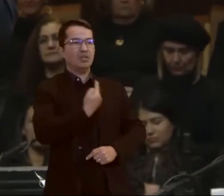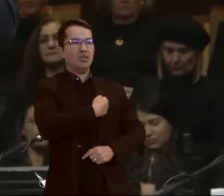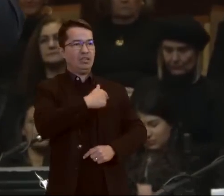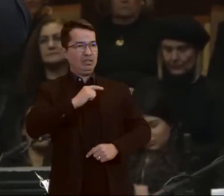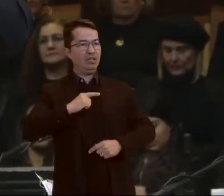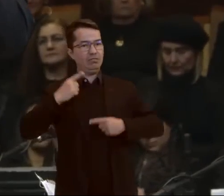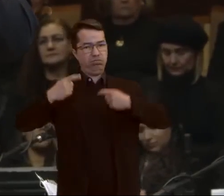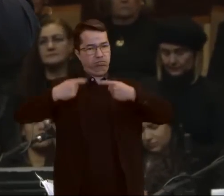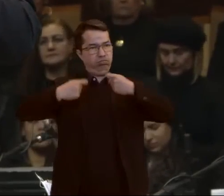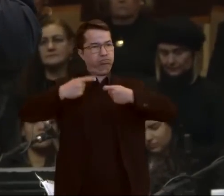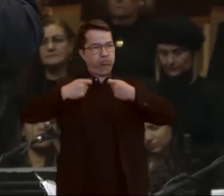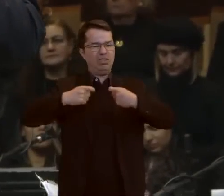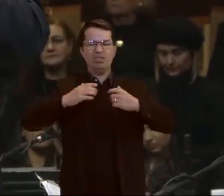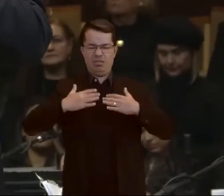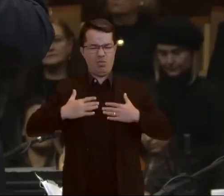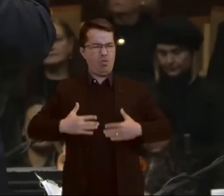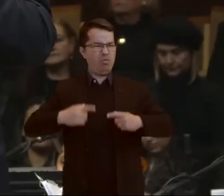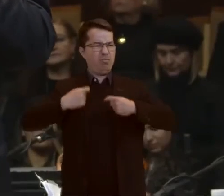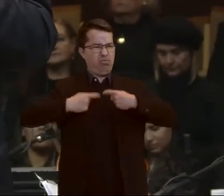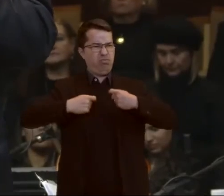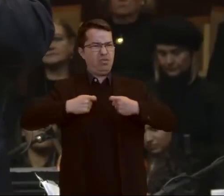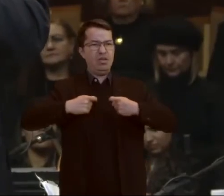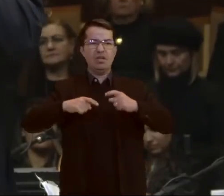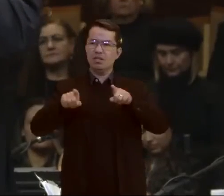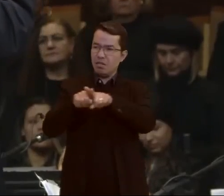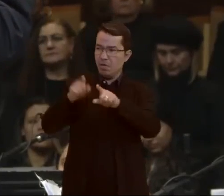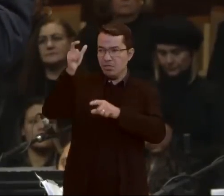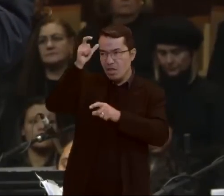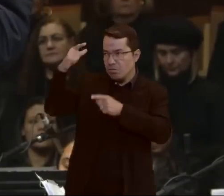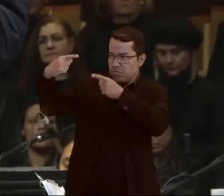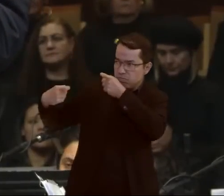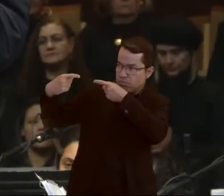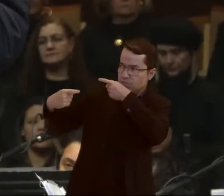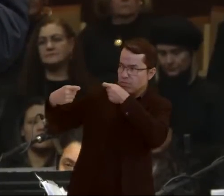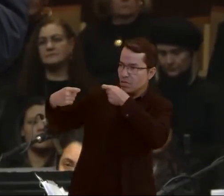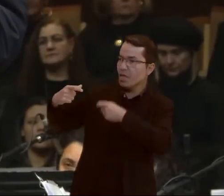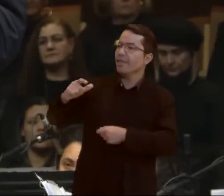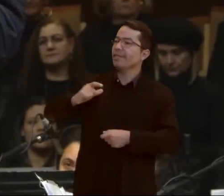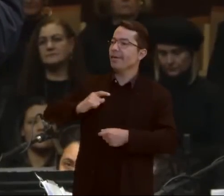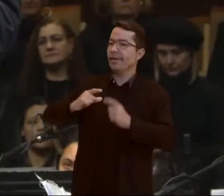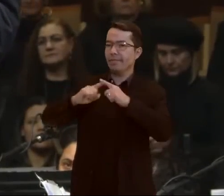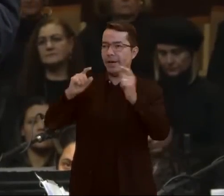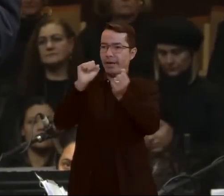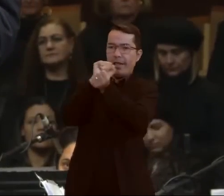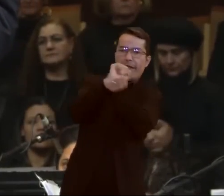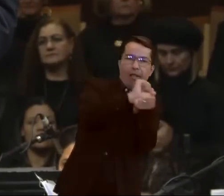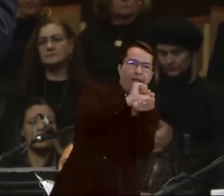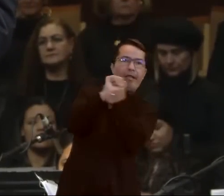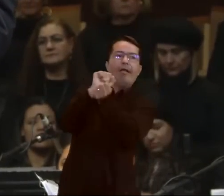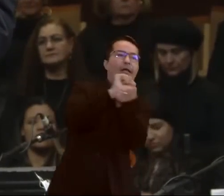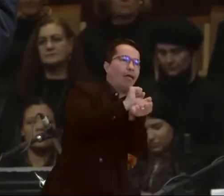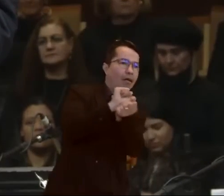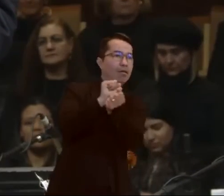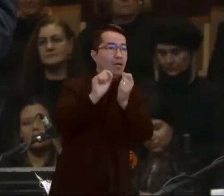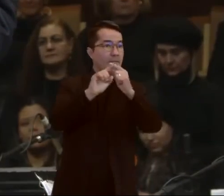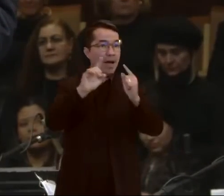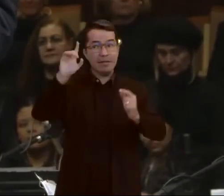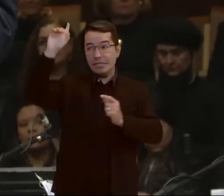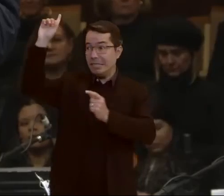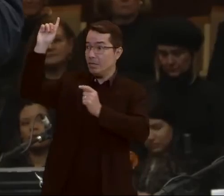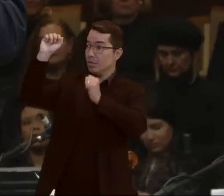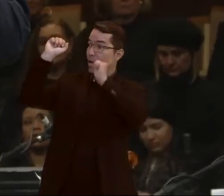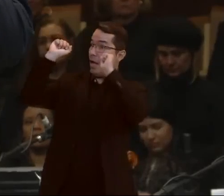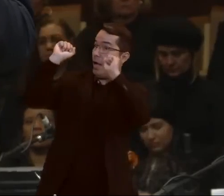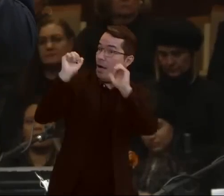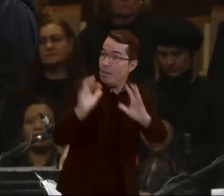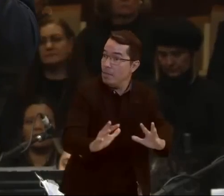pelos laços do seu próprio coração e da sua alma. E quando vem a graça de Deus, esses dons, esses sinais da